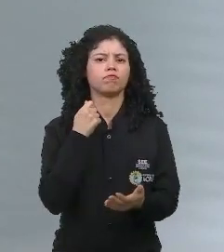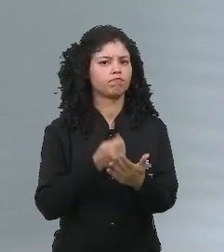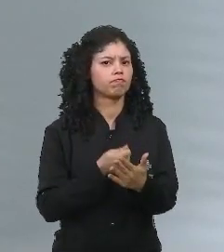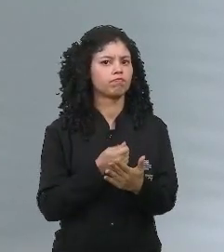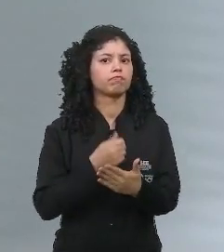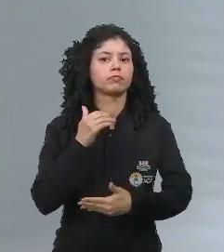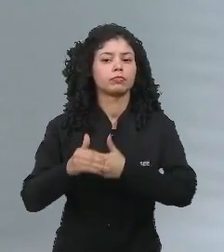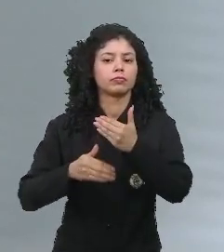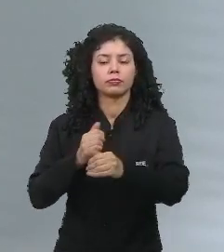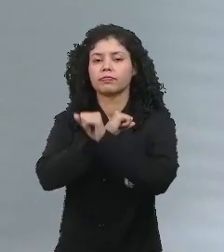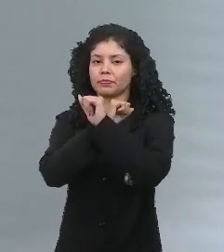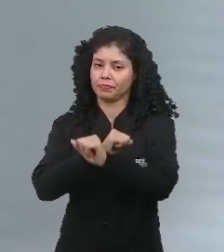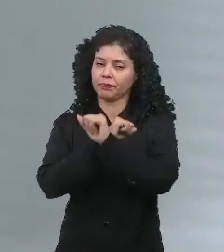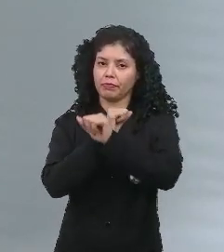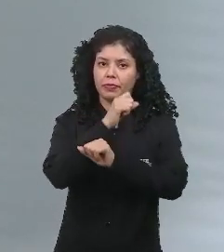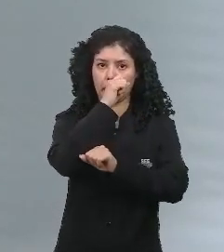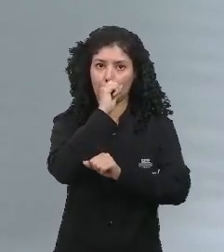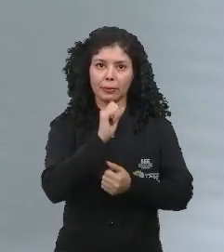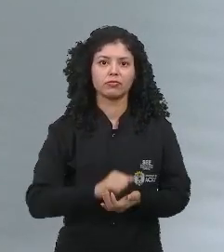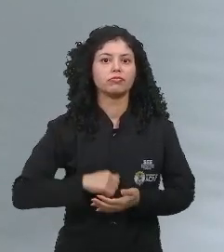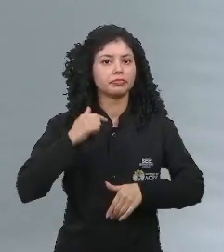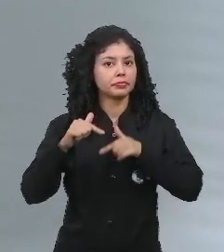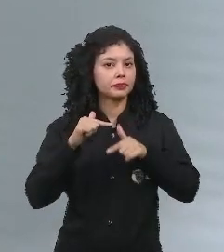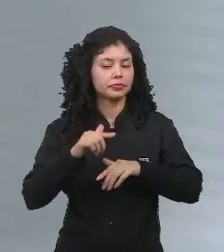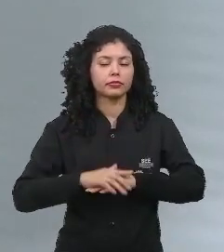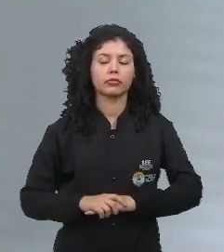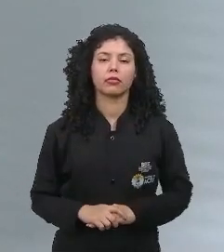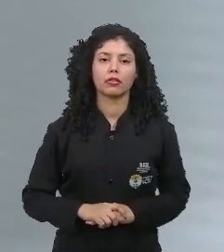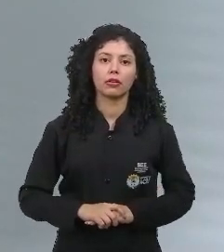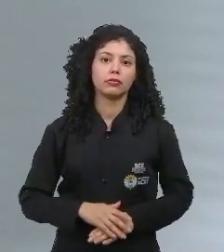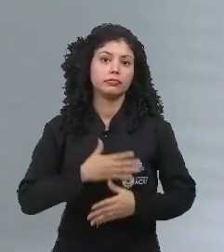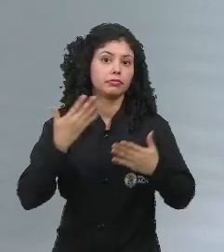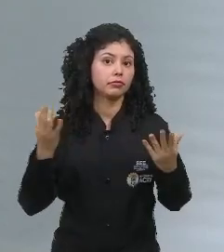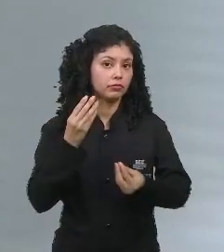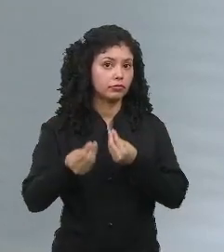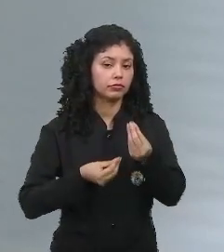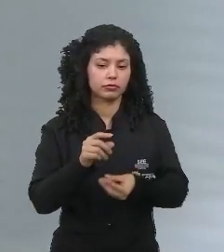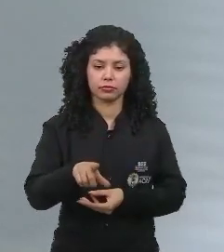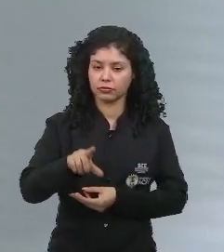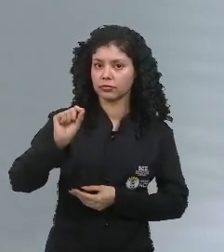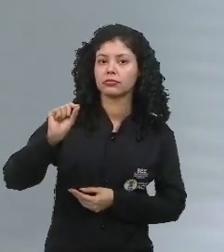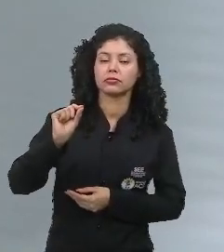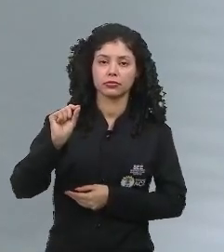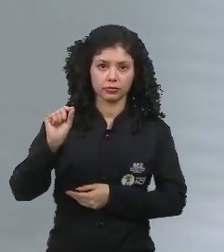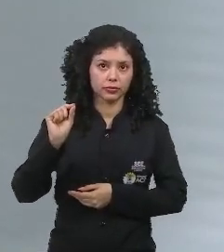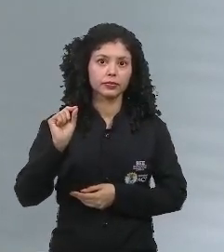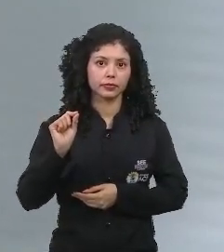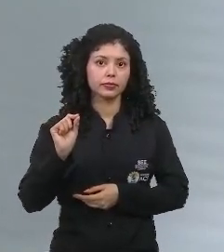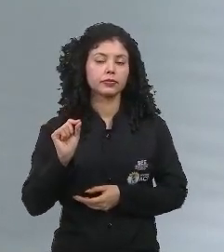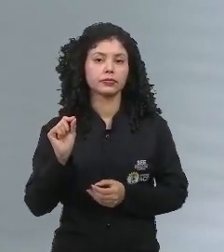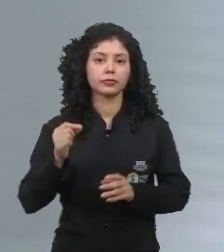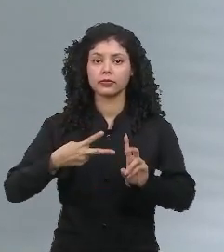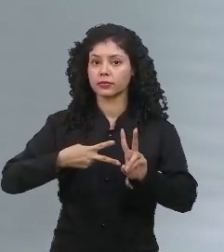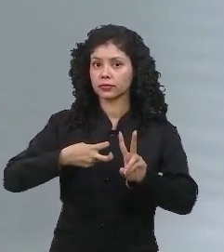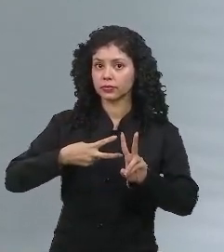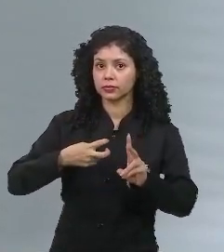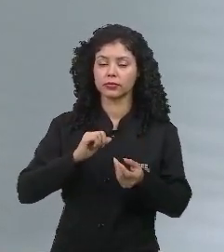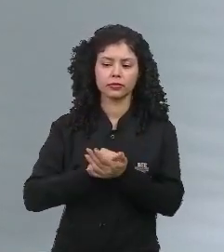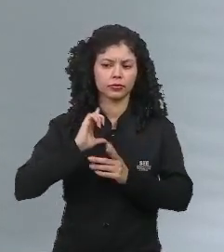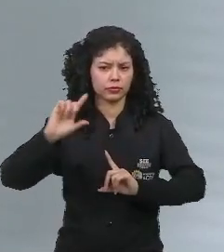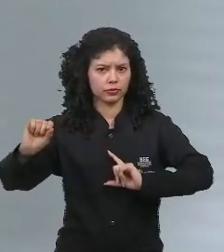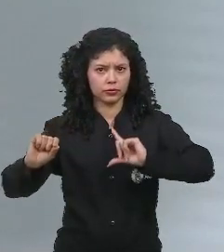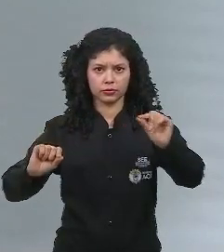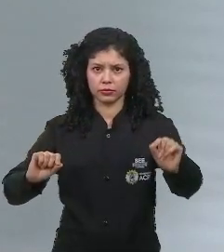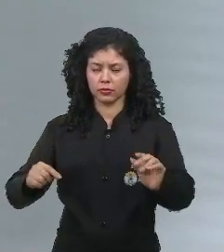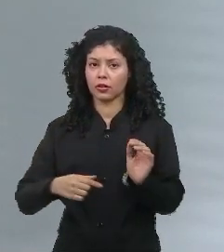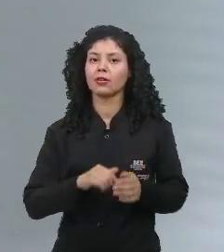ao processo de escravidão, ao trabalho escravo. E aí, como alternativa a esses nativos que fogem e